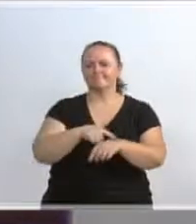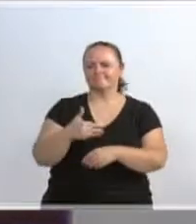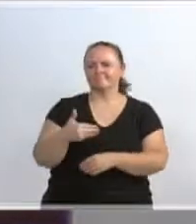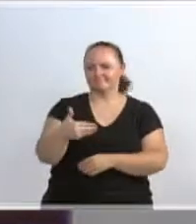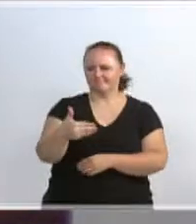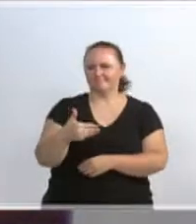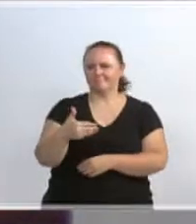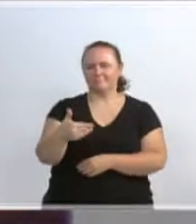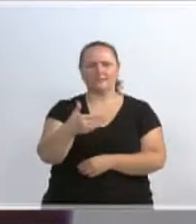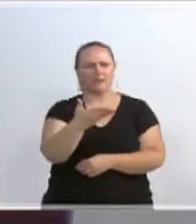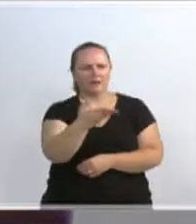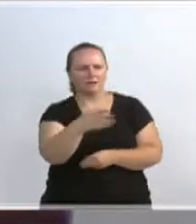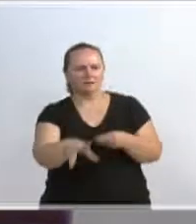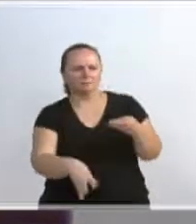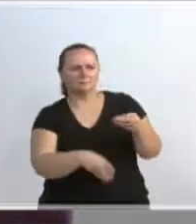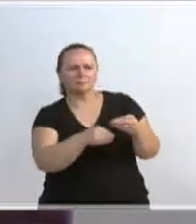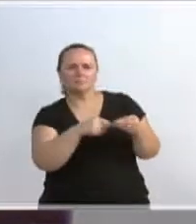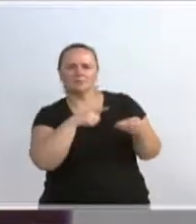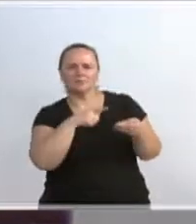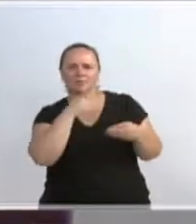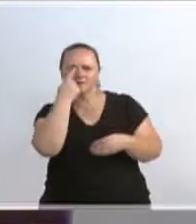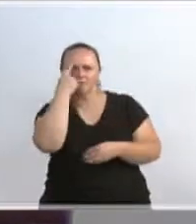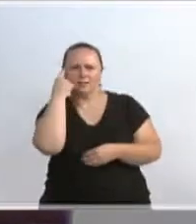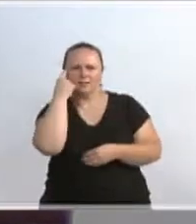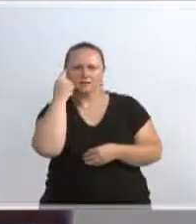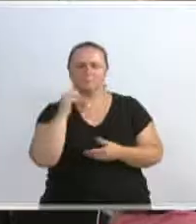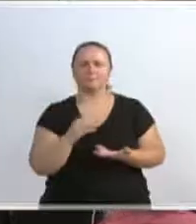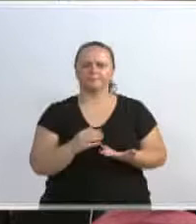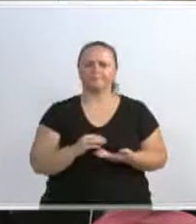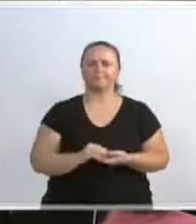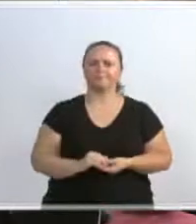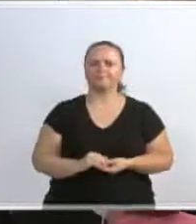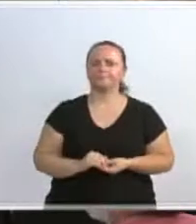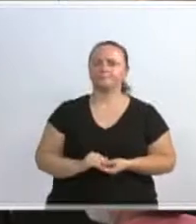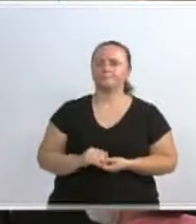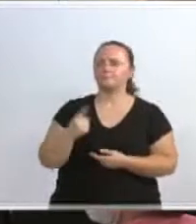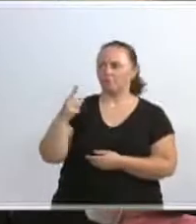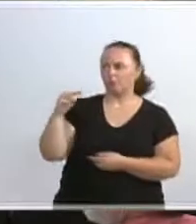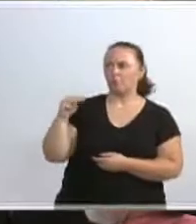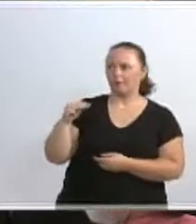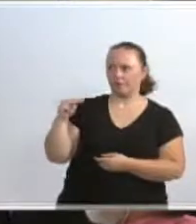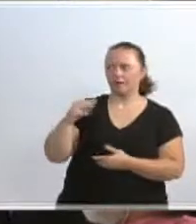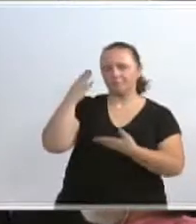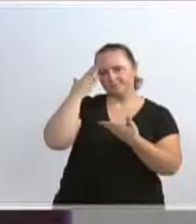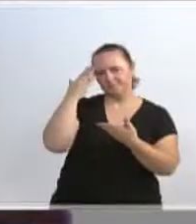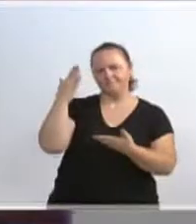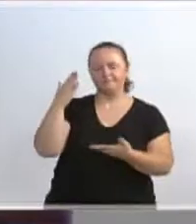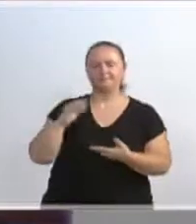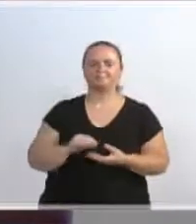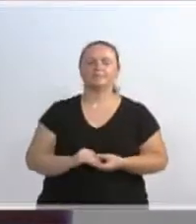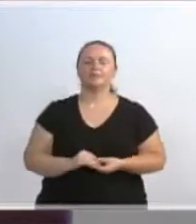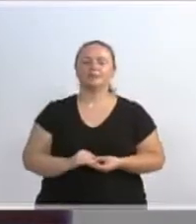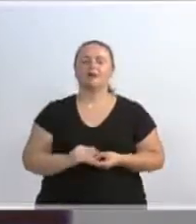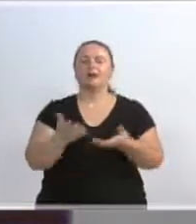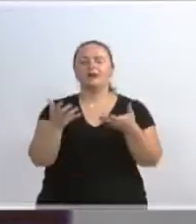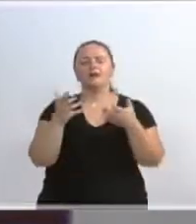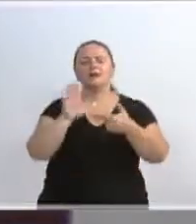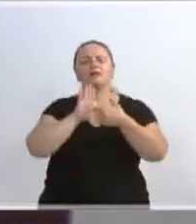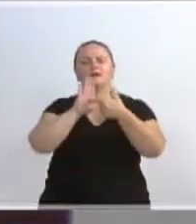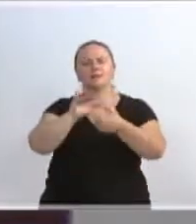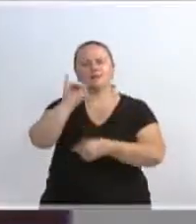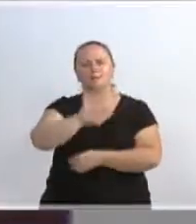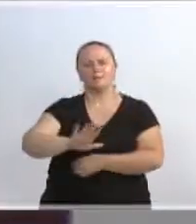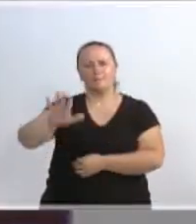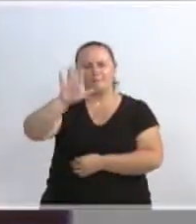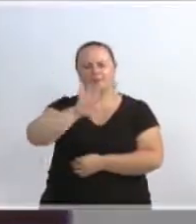tive a parte do vereador Ito. Lhe concedo mais um minuto. Muito obrigado, presidente. Gostaria que o Arely soltassem